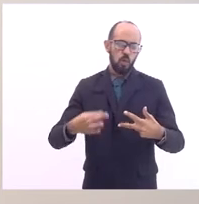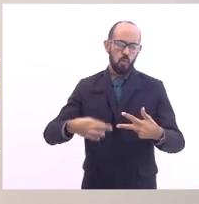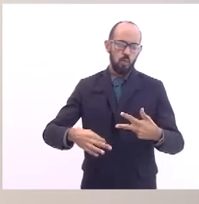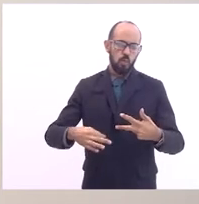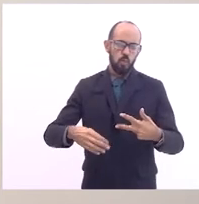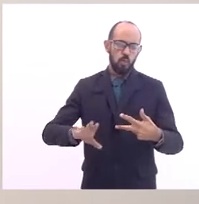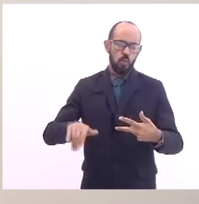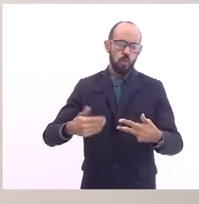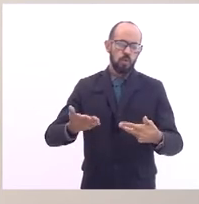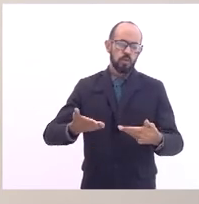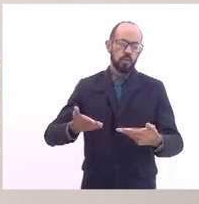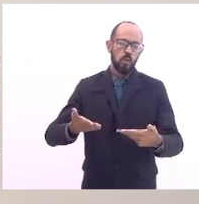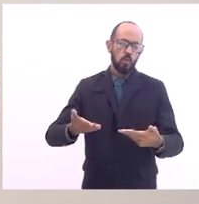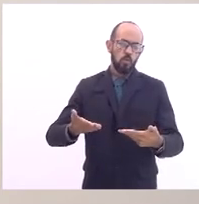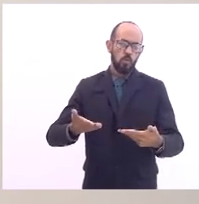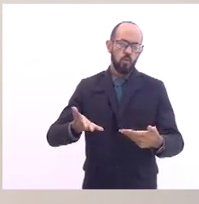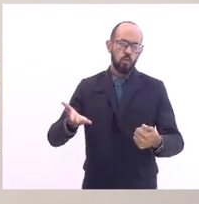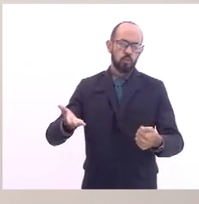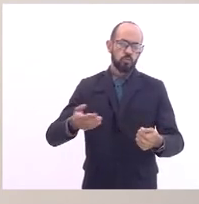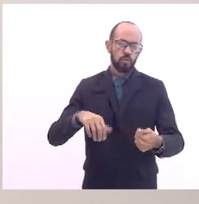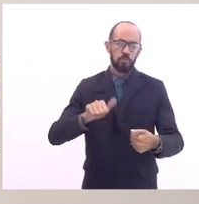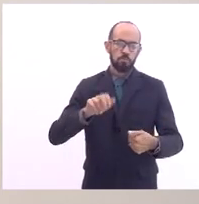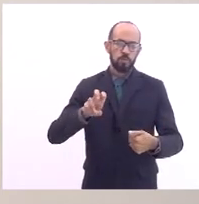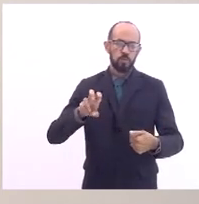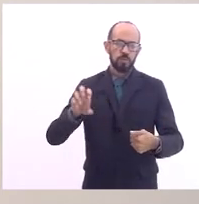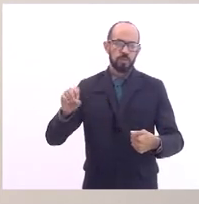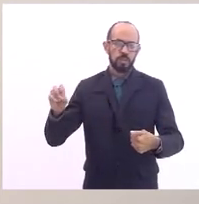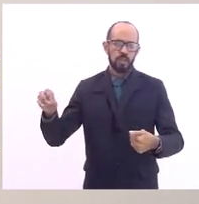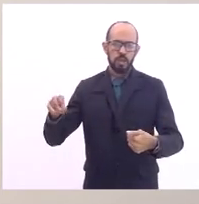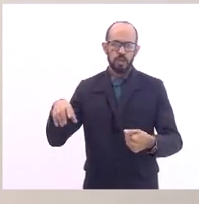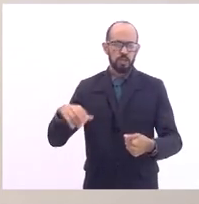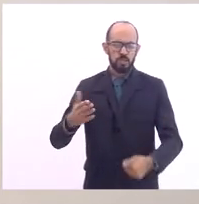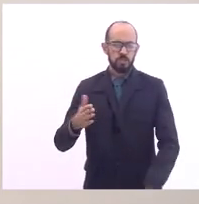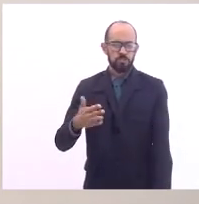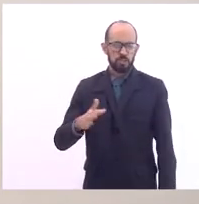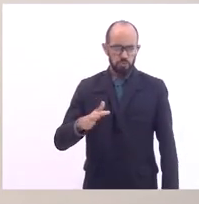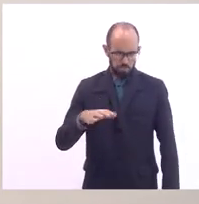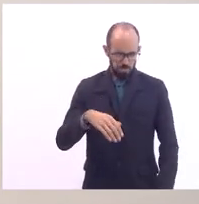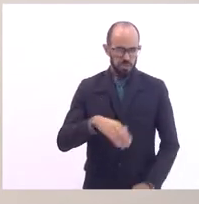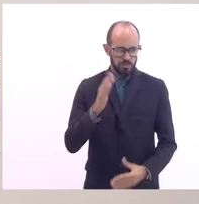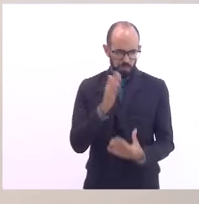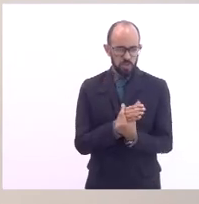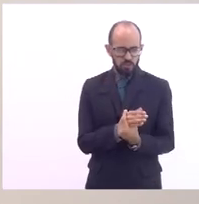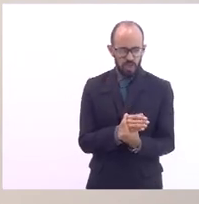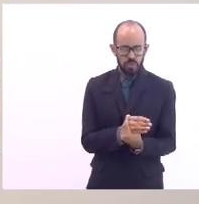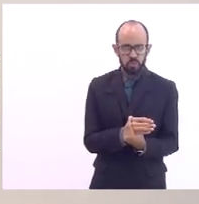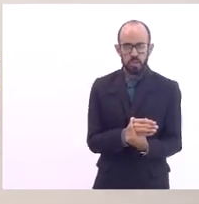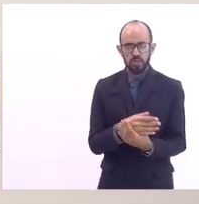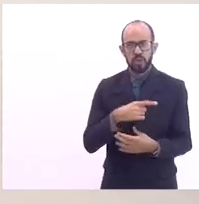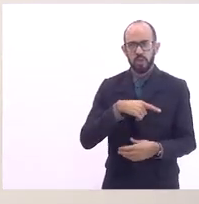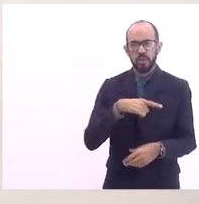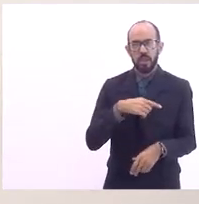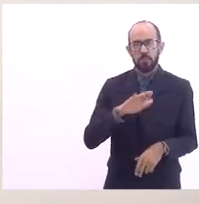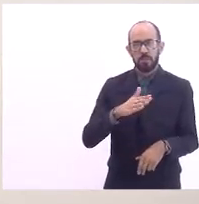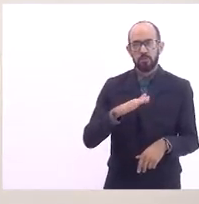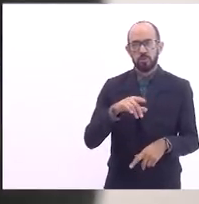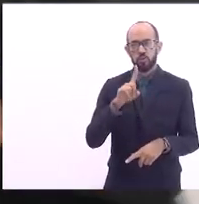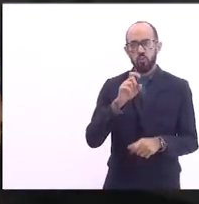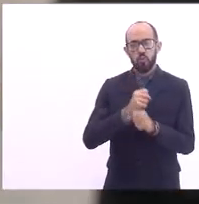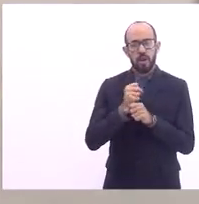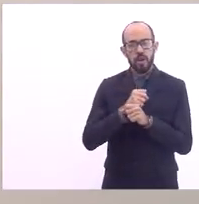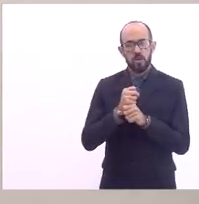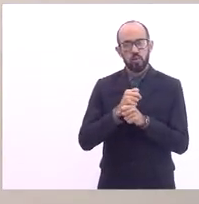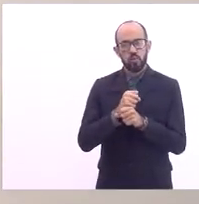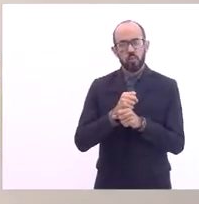demandas judiciais, ou de 1.500, que seja, nós temos aí, num período de pouco superior a um ano, algo em torno